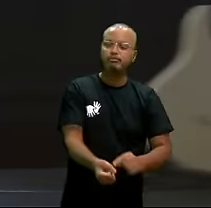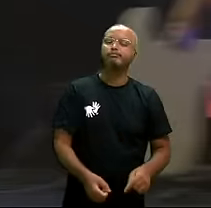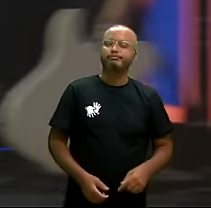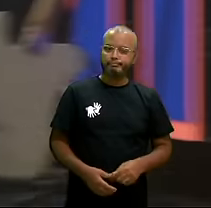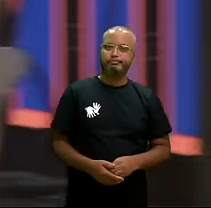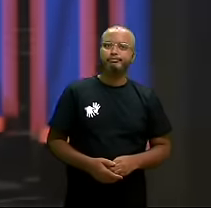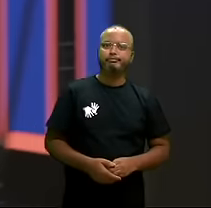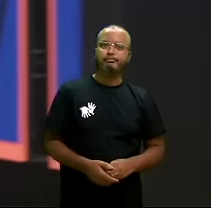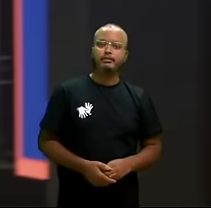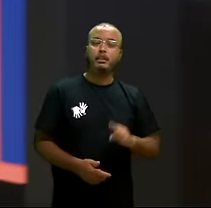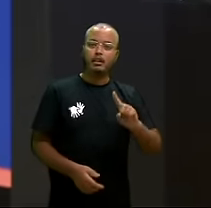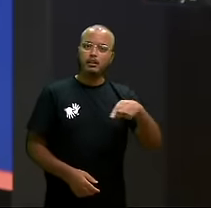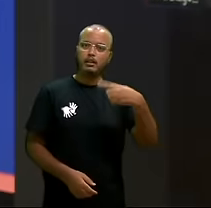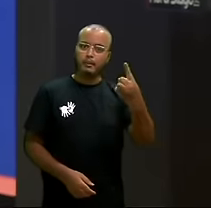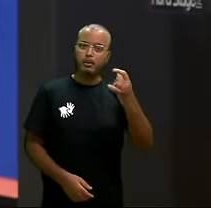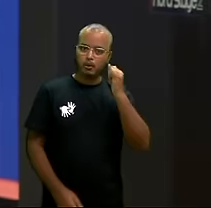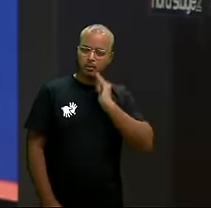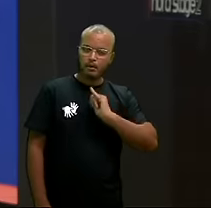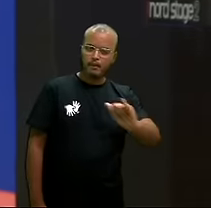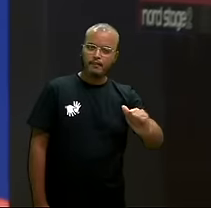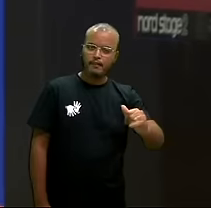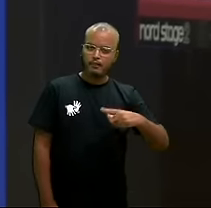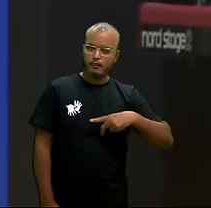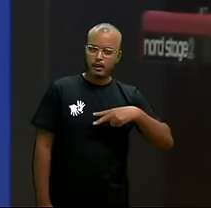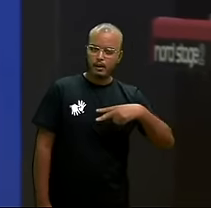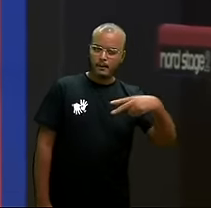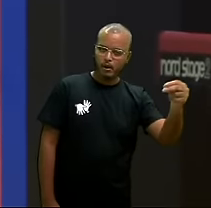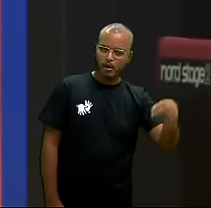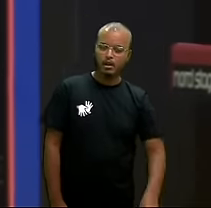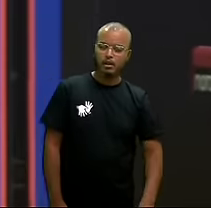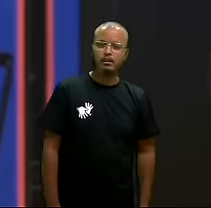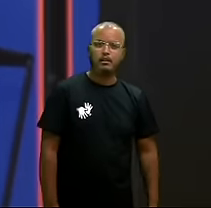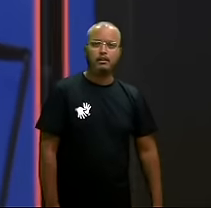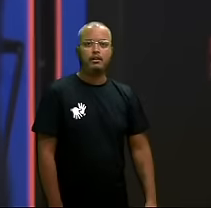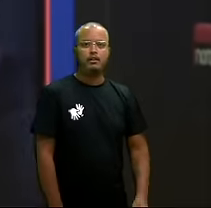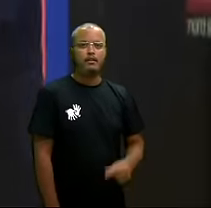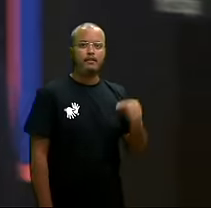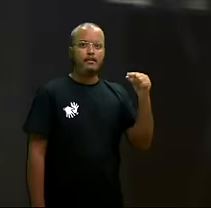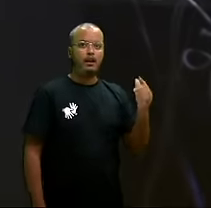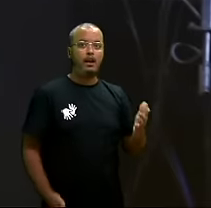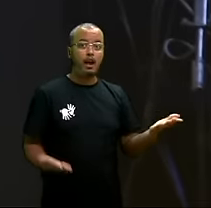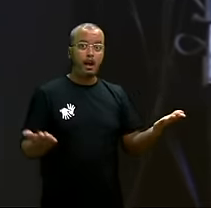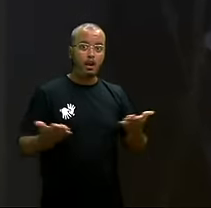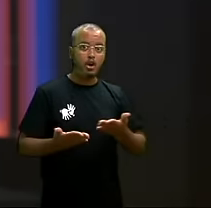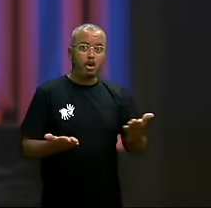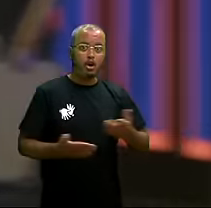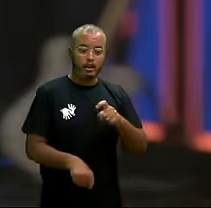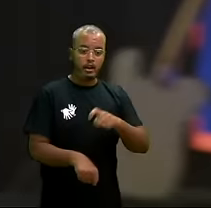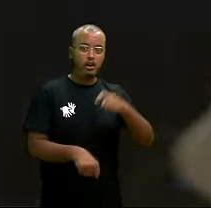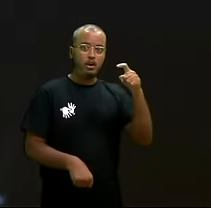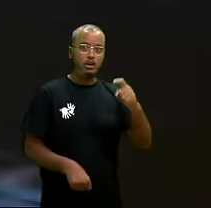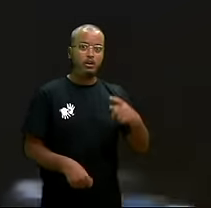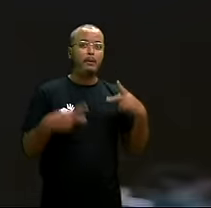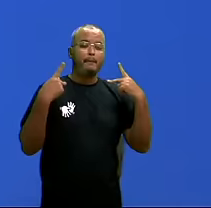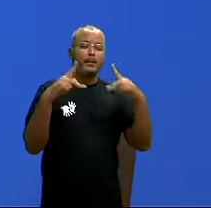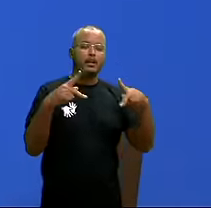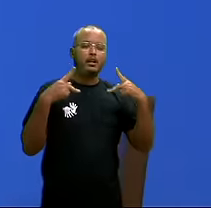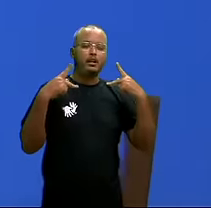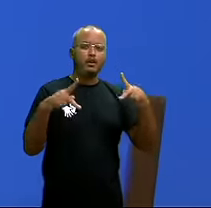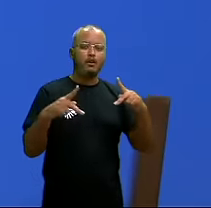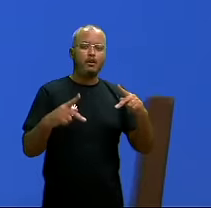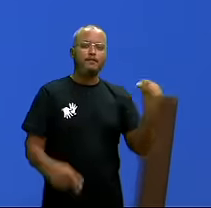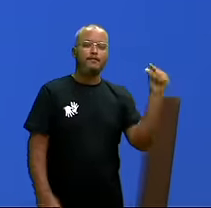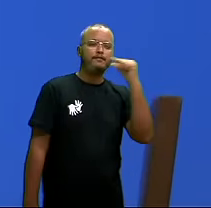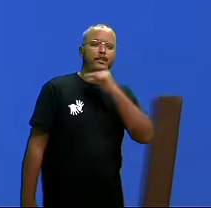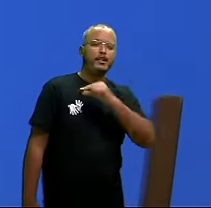Aí daqui a pouco o Rony saiu, entrou aquele vídeo: Felipe, o Valadão. Aí eu entrei assim, eu... Você